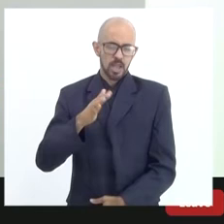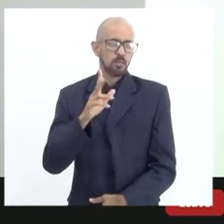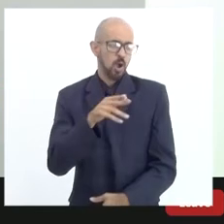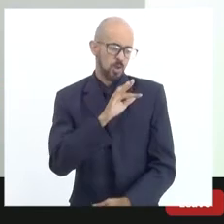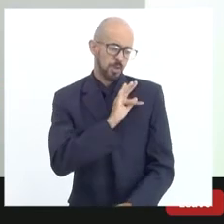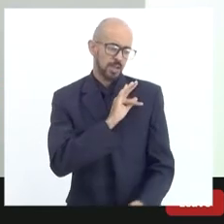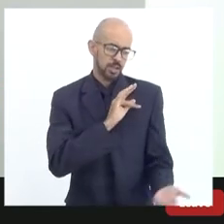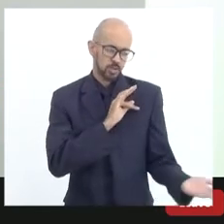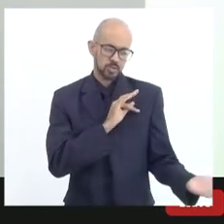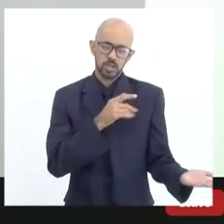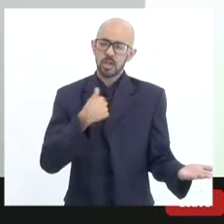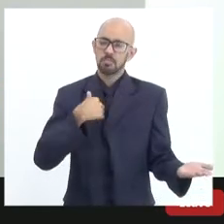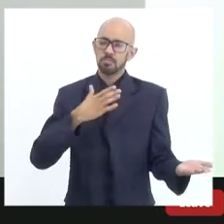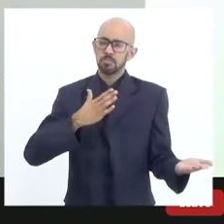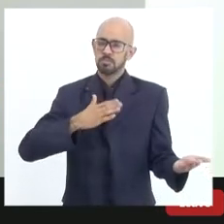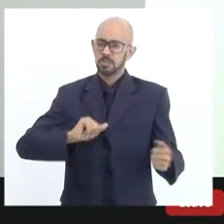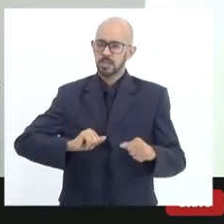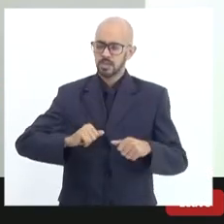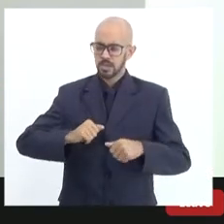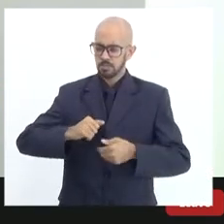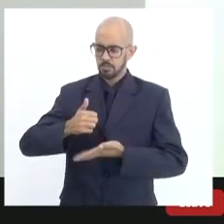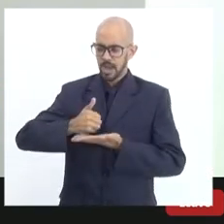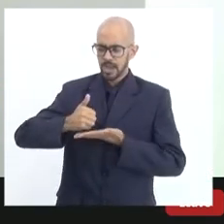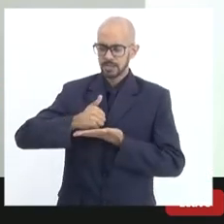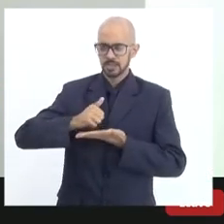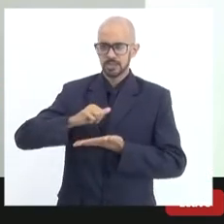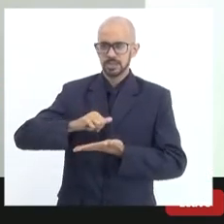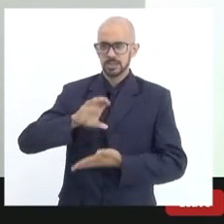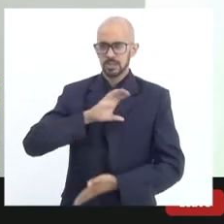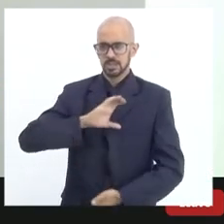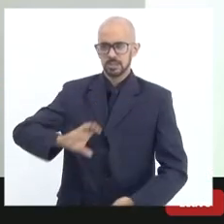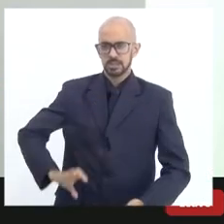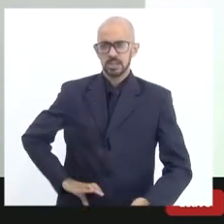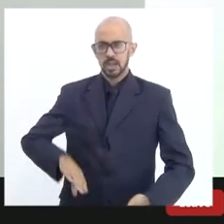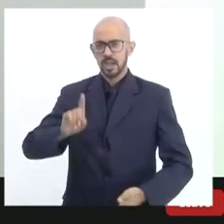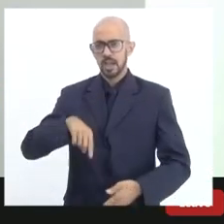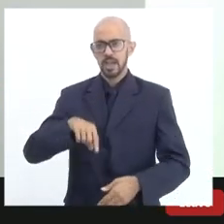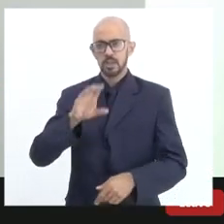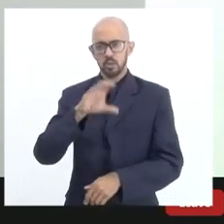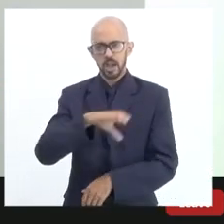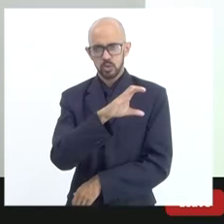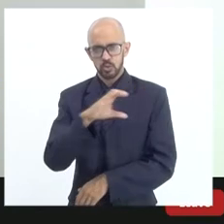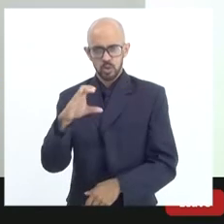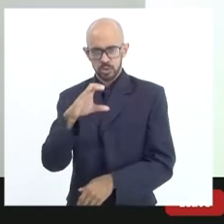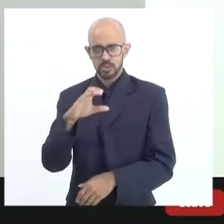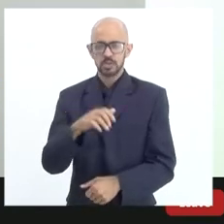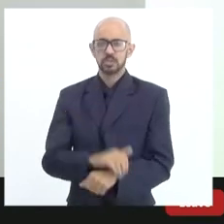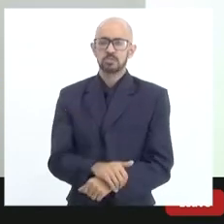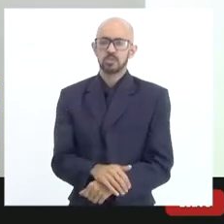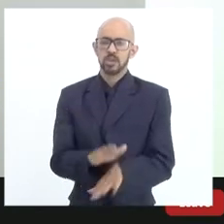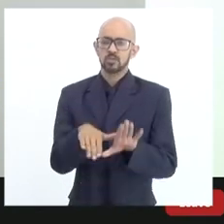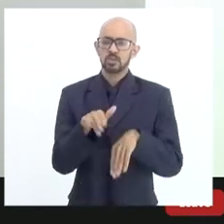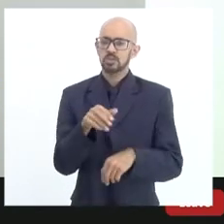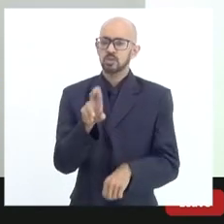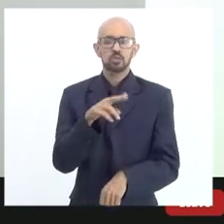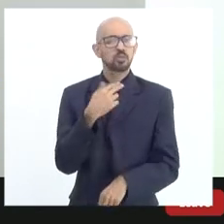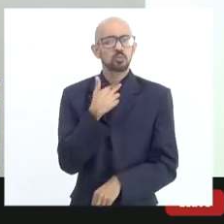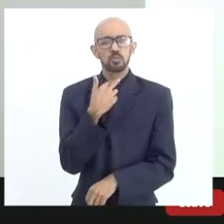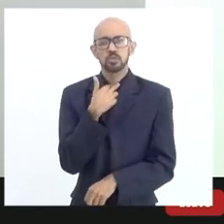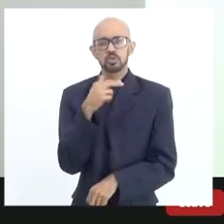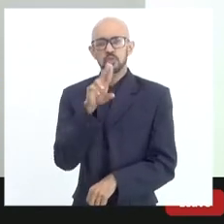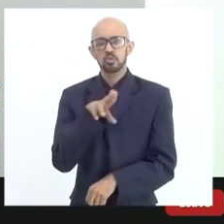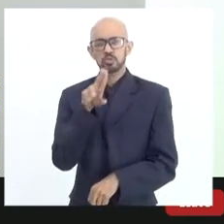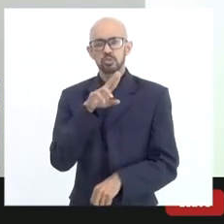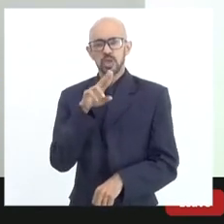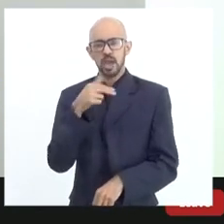essência cristã veio aí do catolicismo. E muitas das vezes a gente também não podia botar meu crucifixo lá